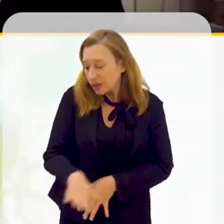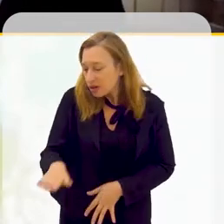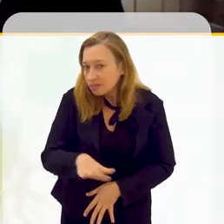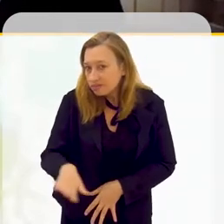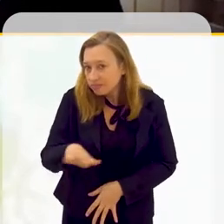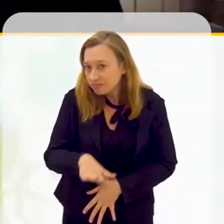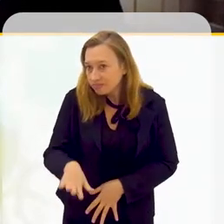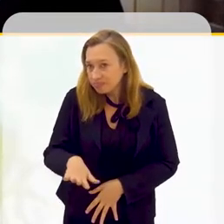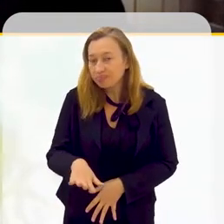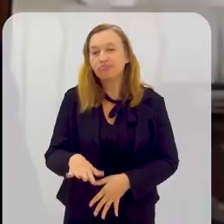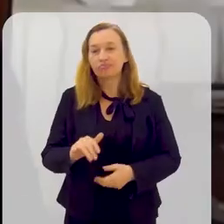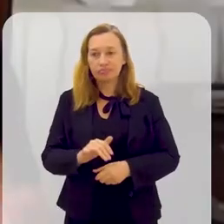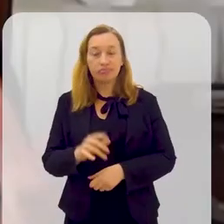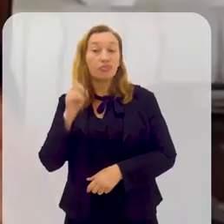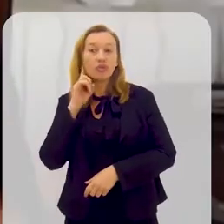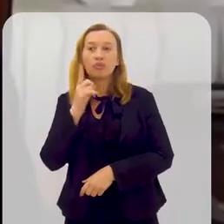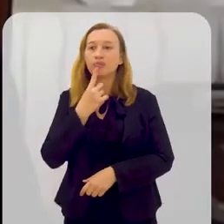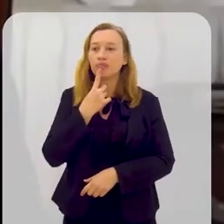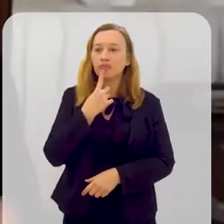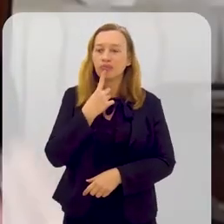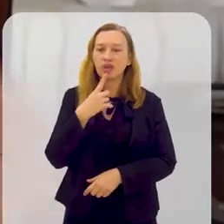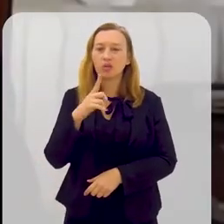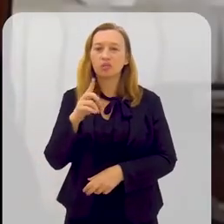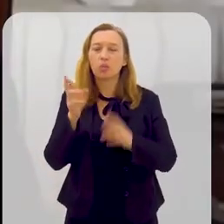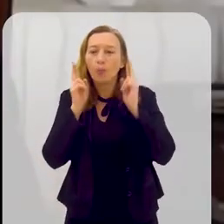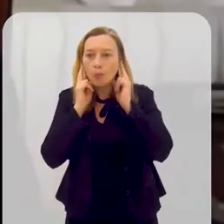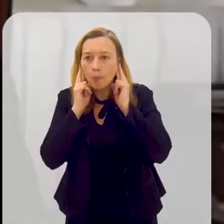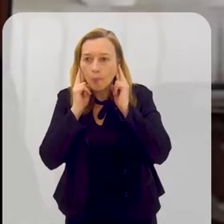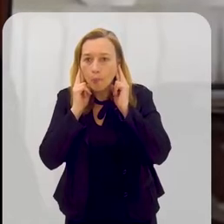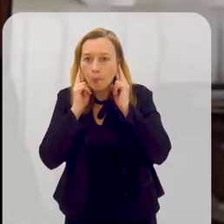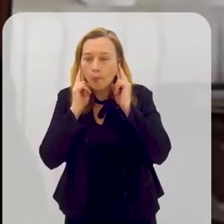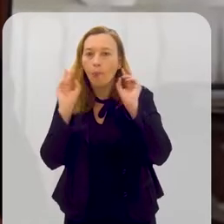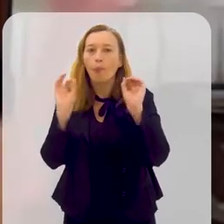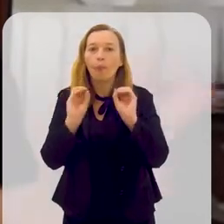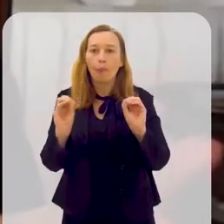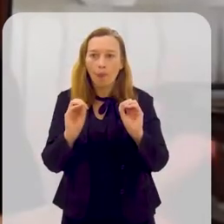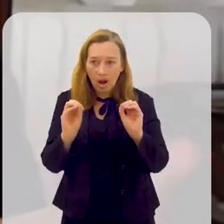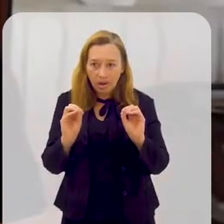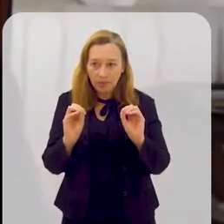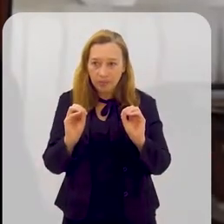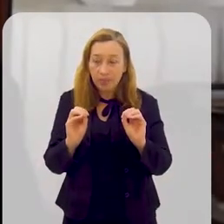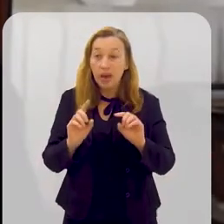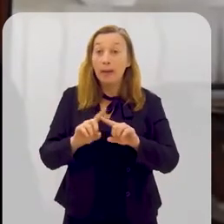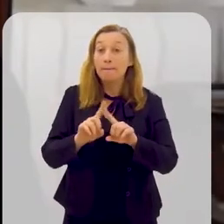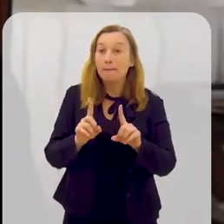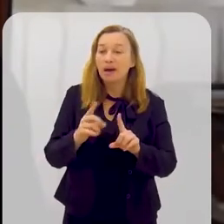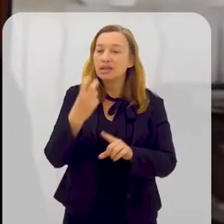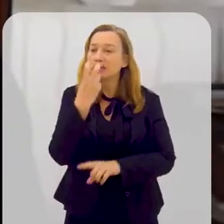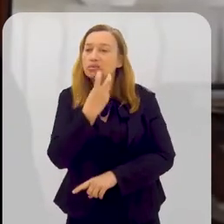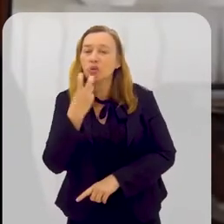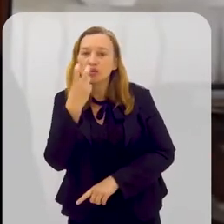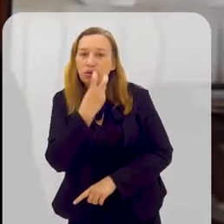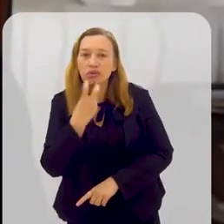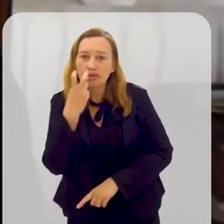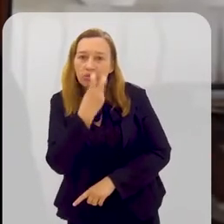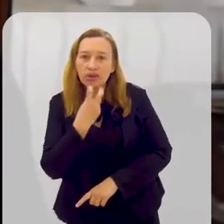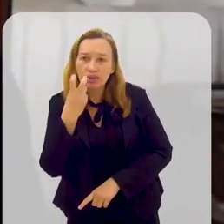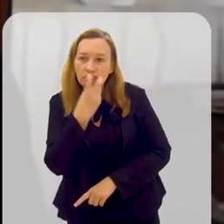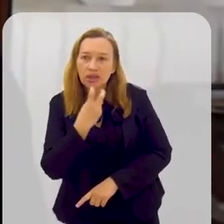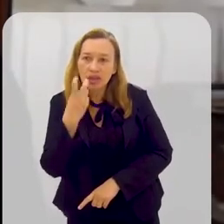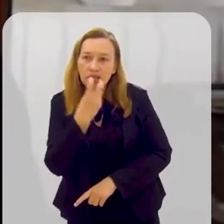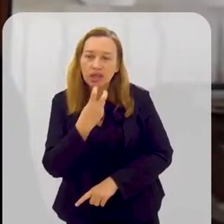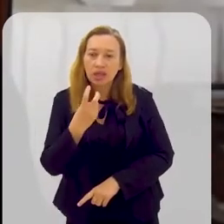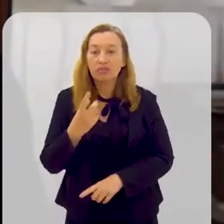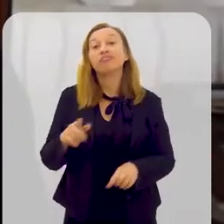tem crianças que a criança surda quando não houve nada que tá acontecendo mas vê as